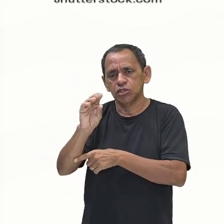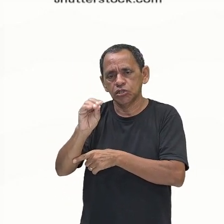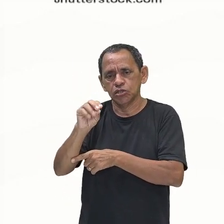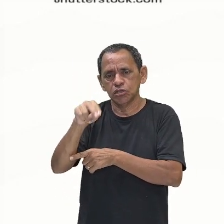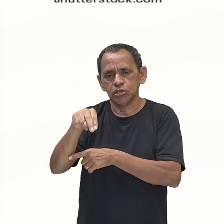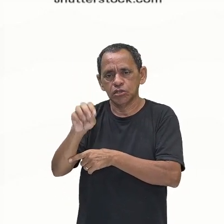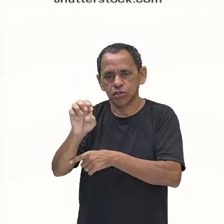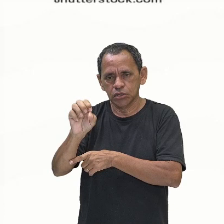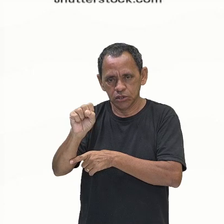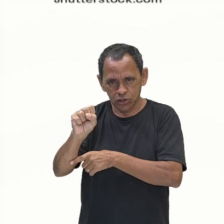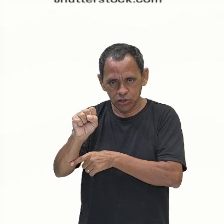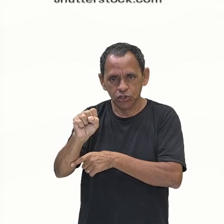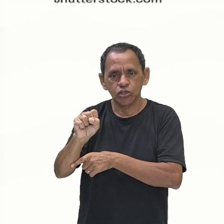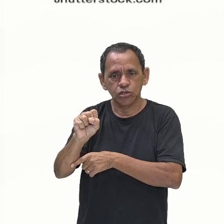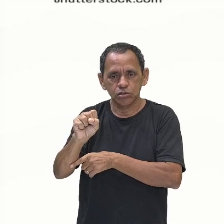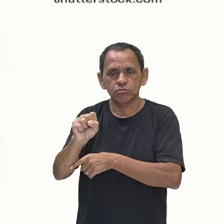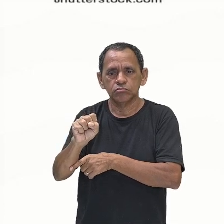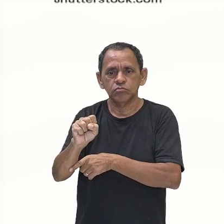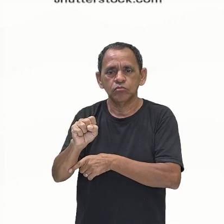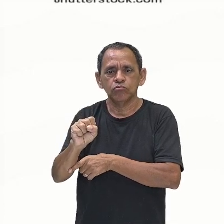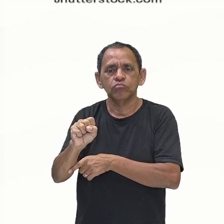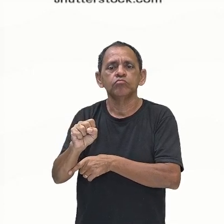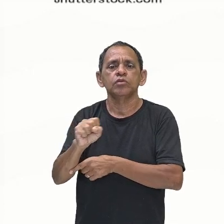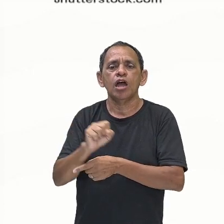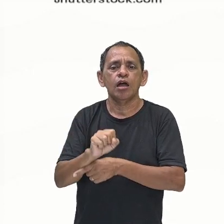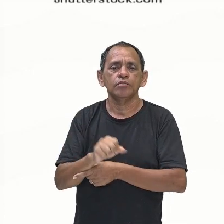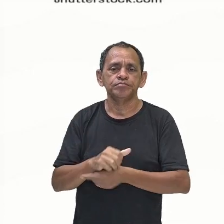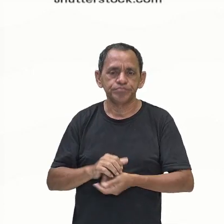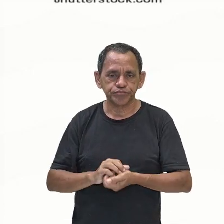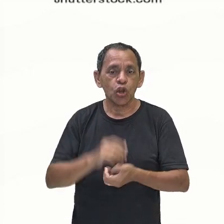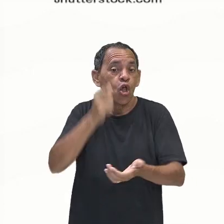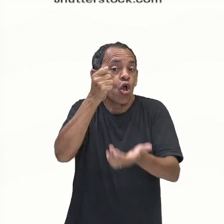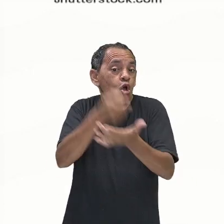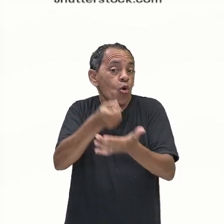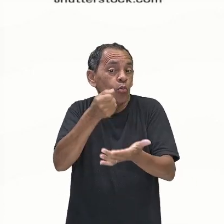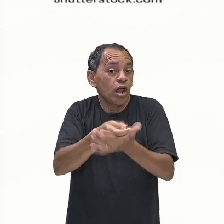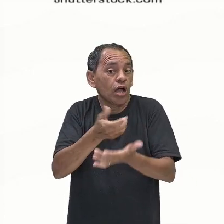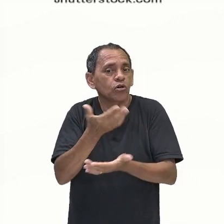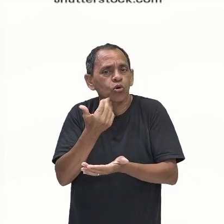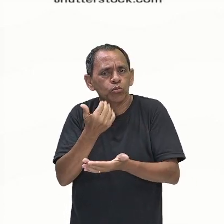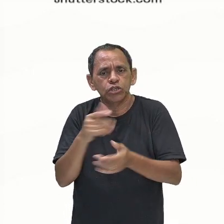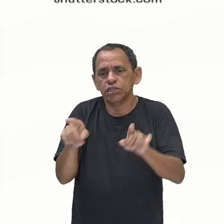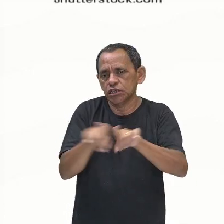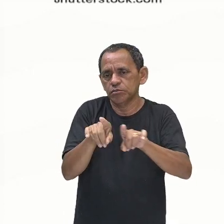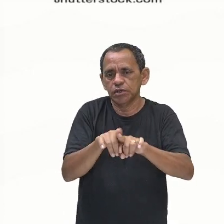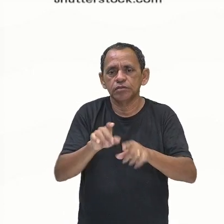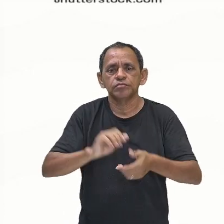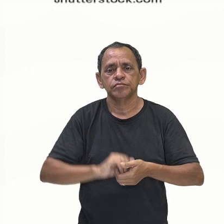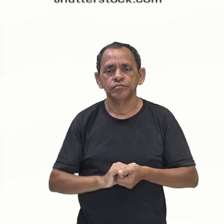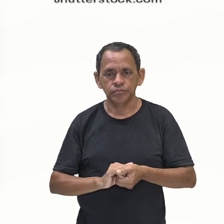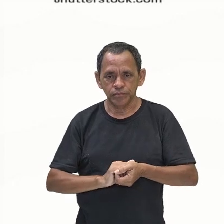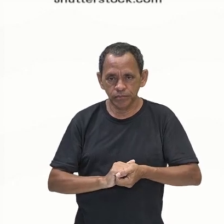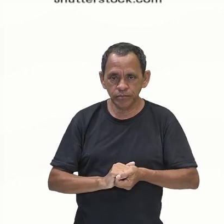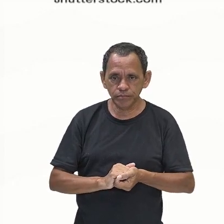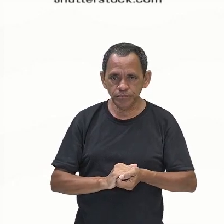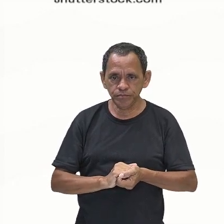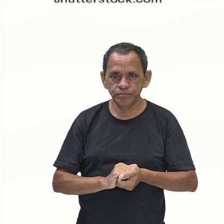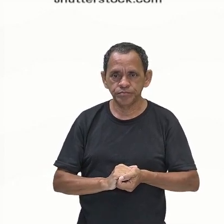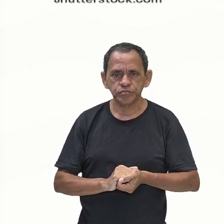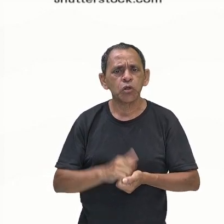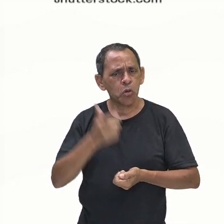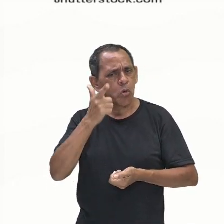recebe lá na sacada da sua casa o livro entregue por drones. Ele só consegue chegar lá no seu